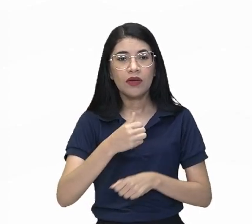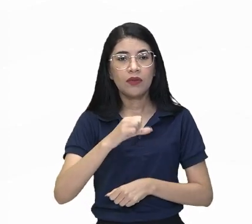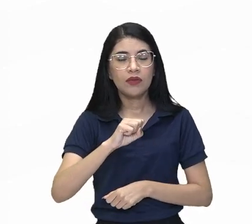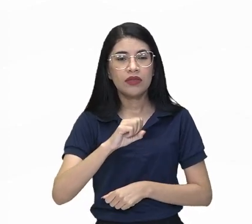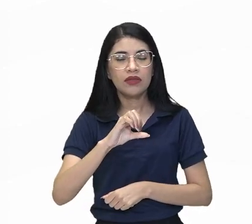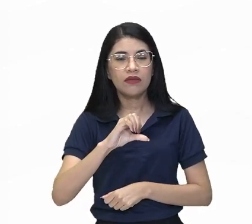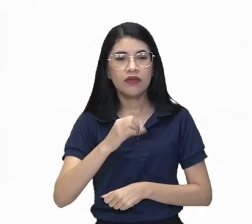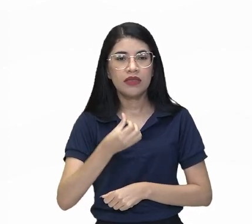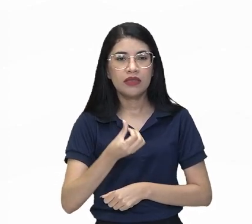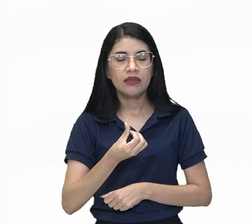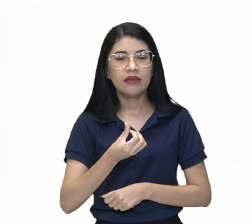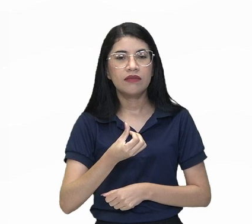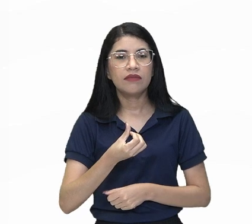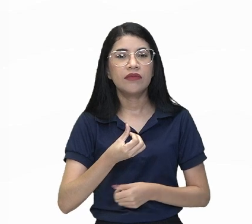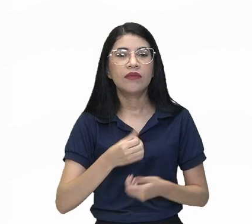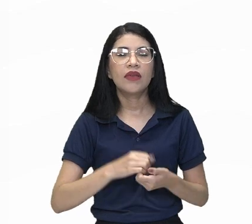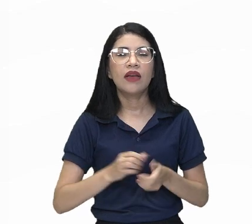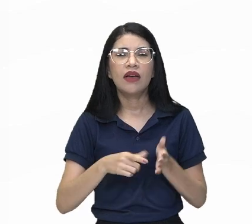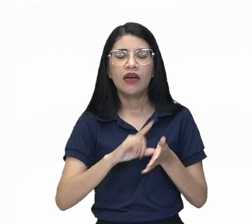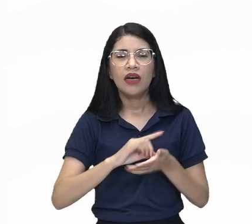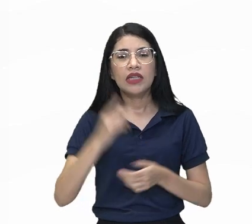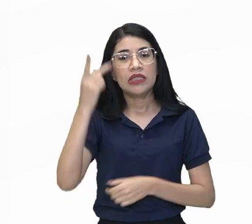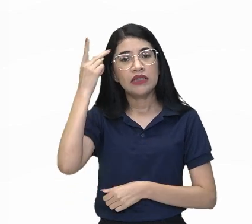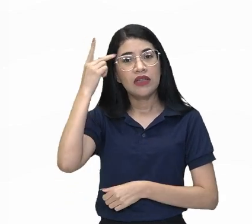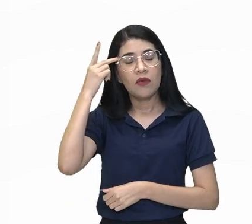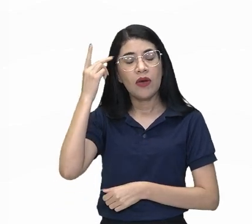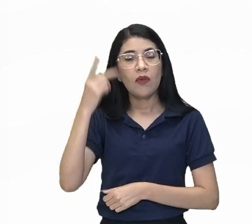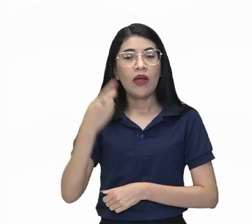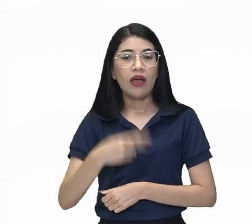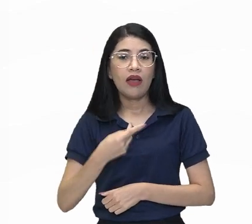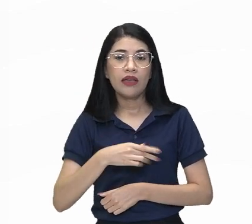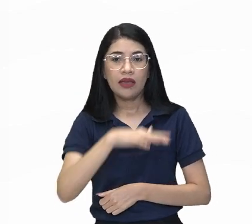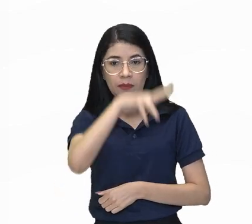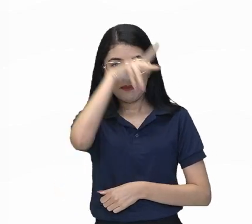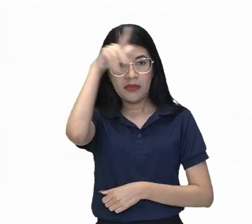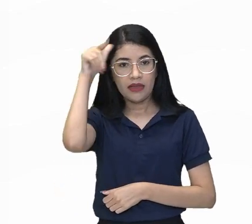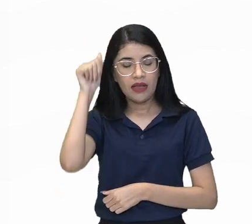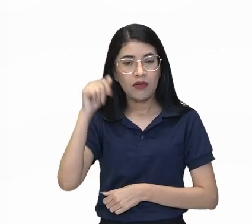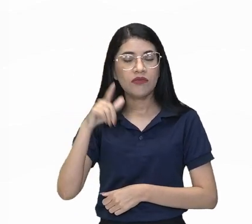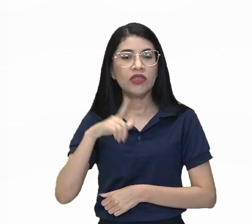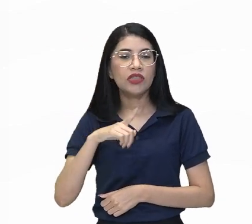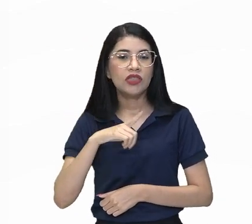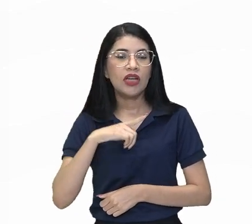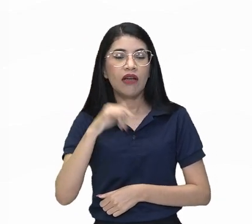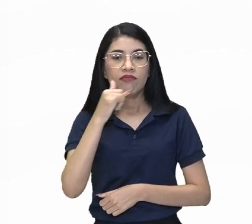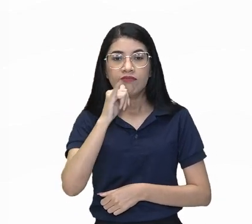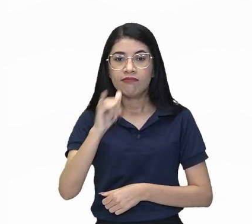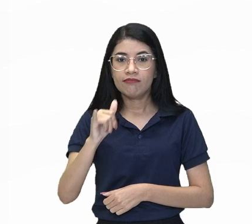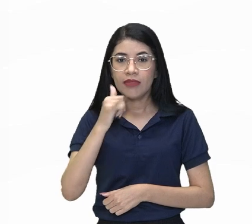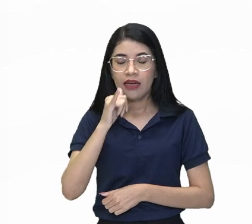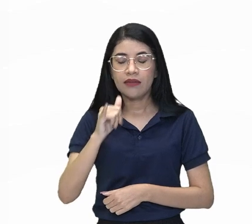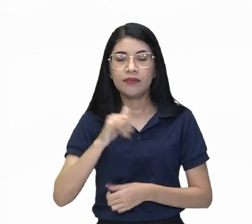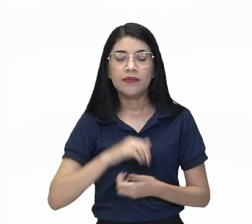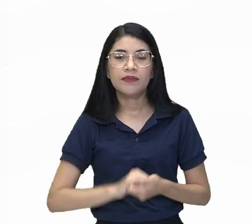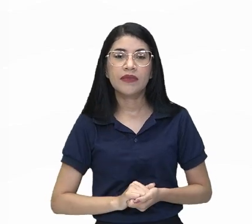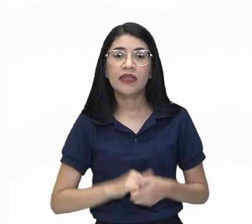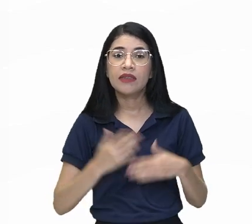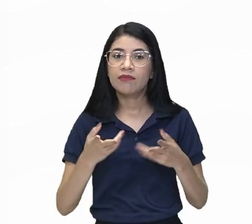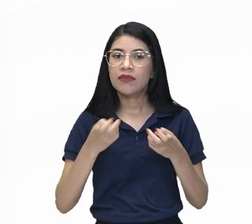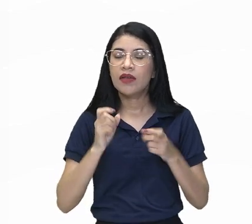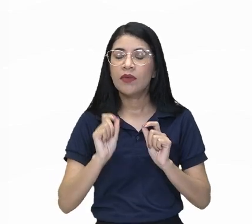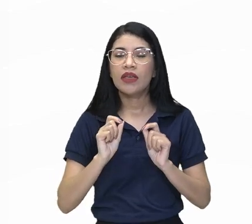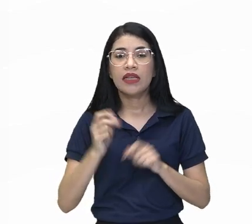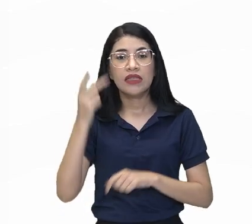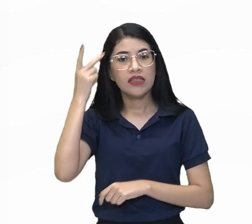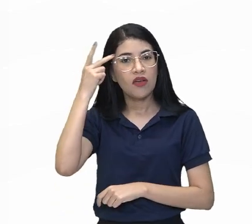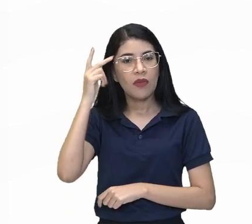antes de São Paulo, a cidade de Manaus recebeu a luz elétrica. Olha só, São Paulo ainda não